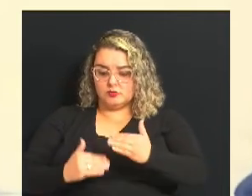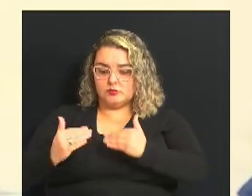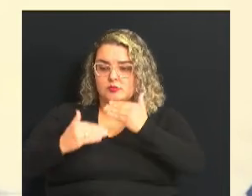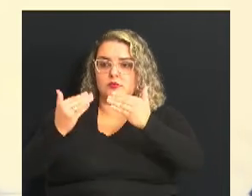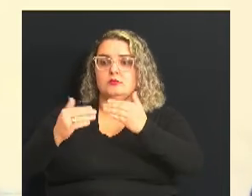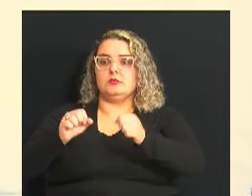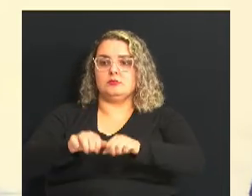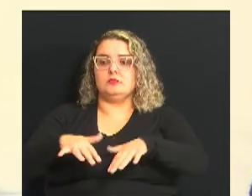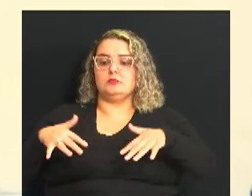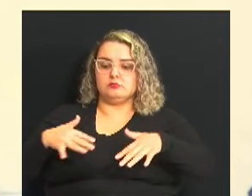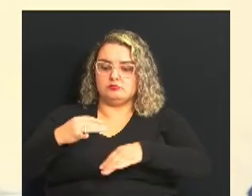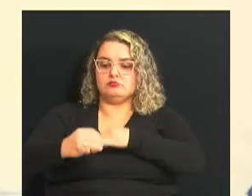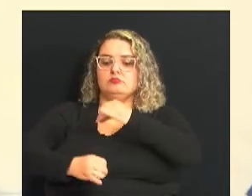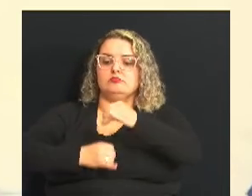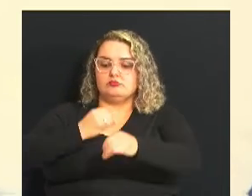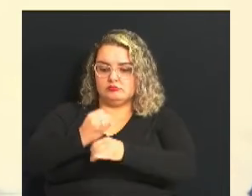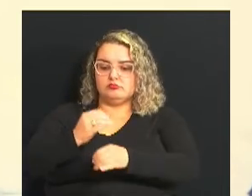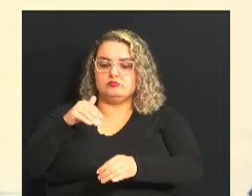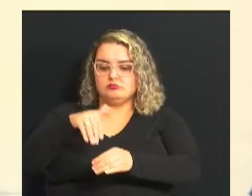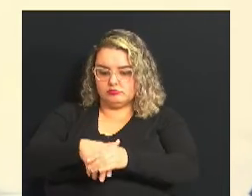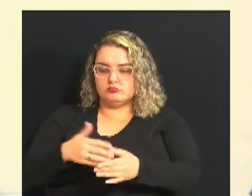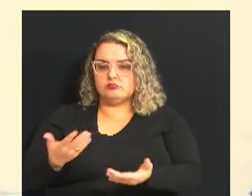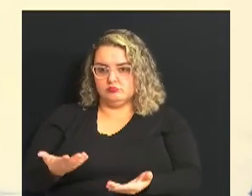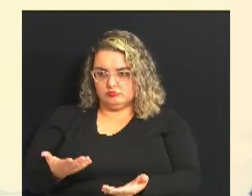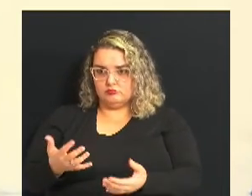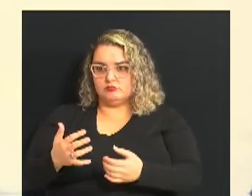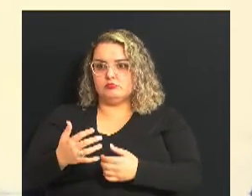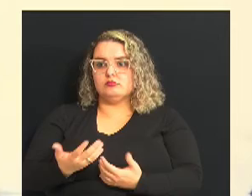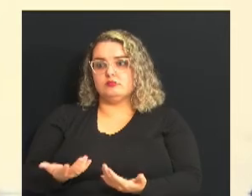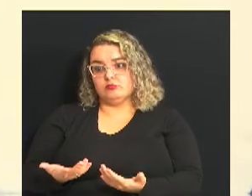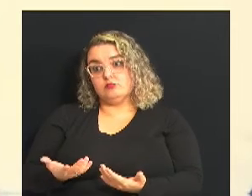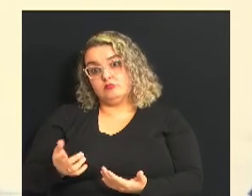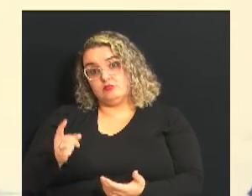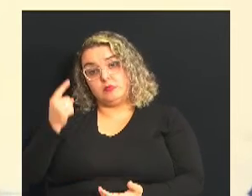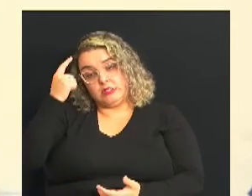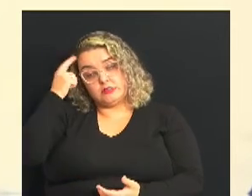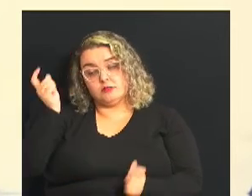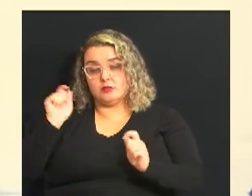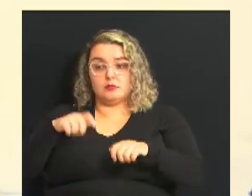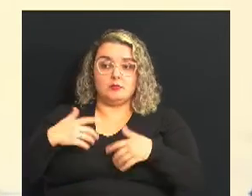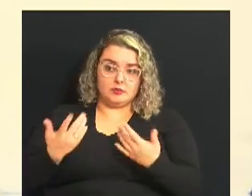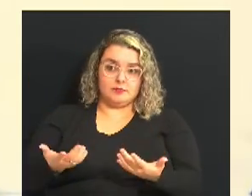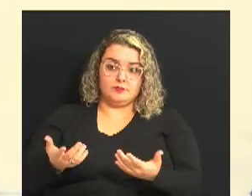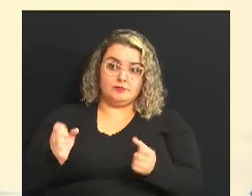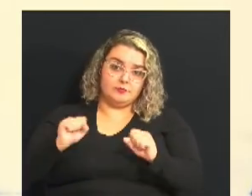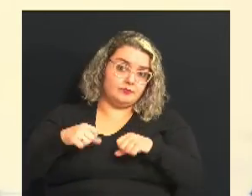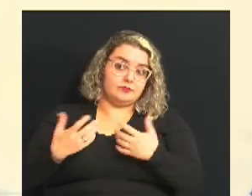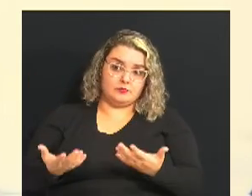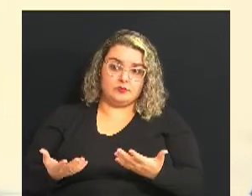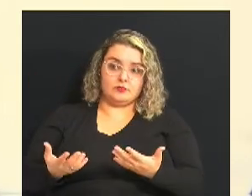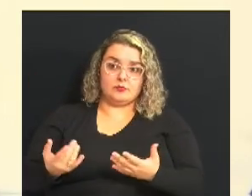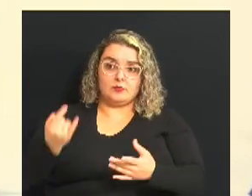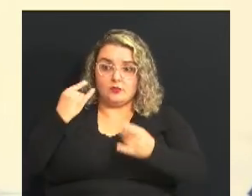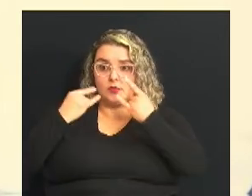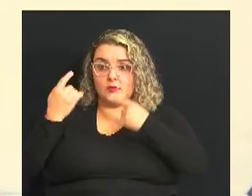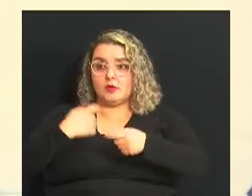pensando nessa possibilidade. Então, sim, desde que seja do interesse da